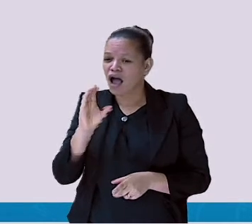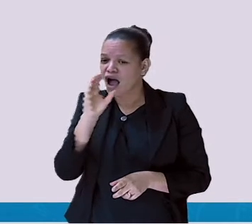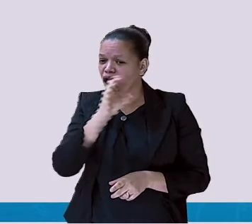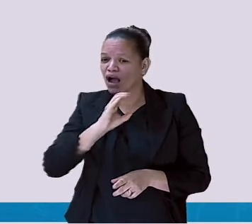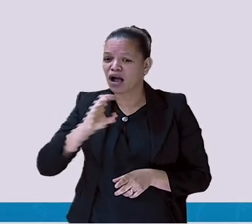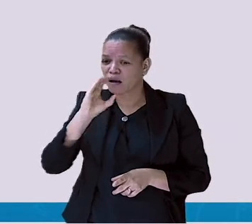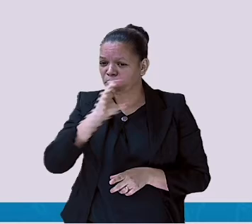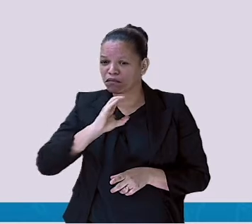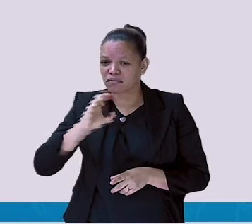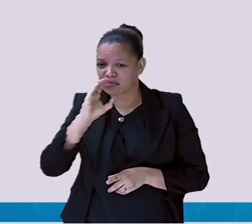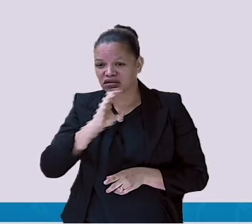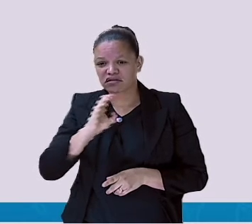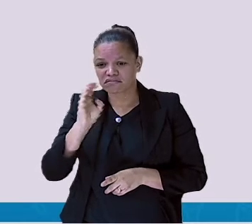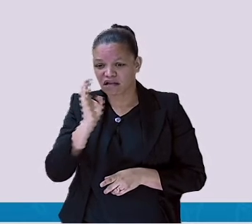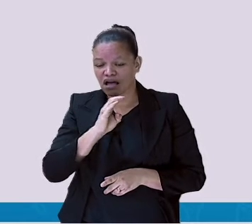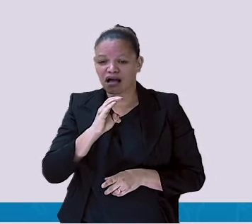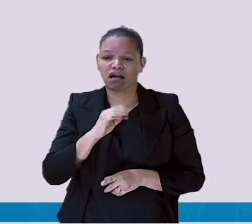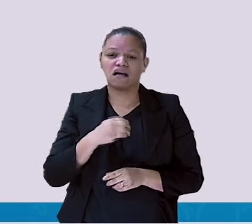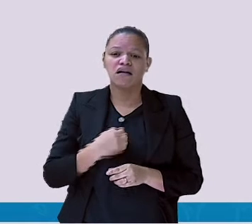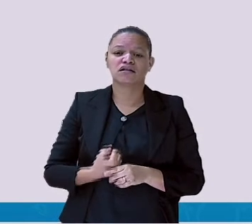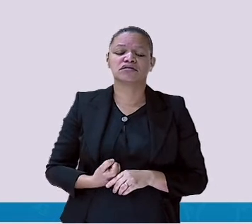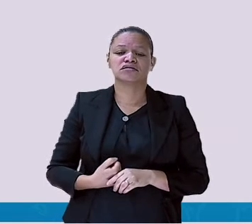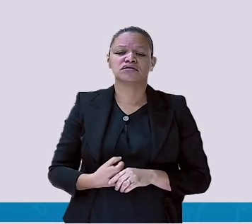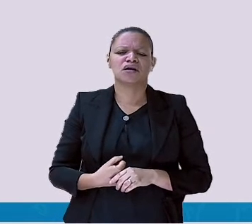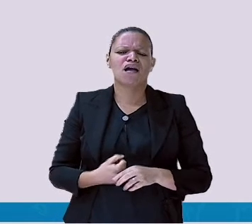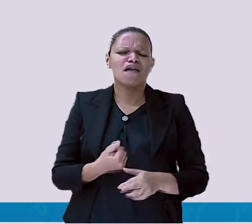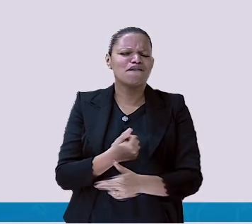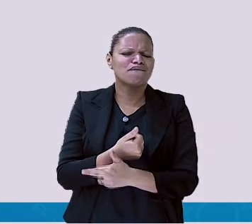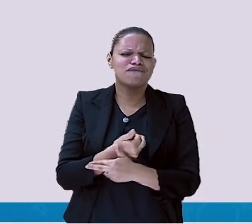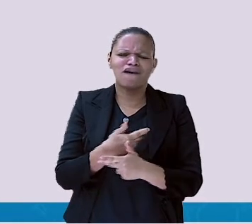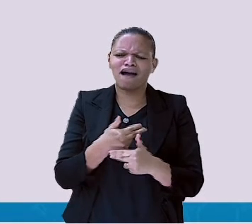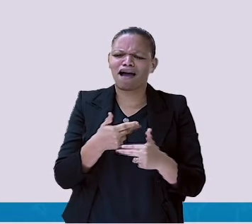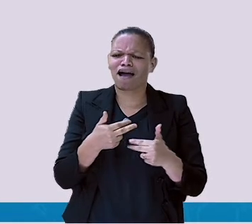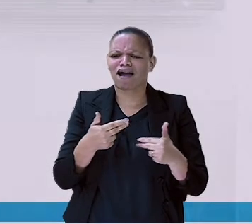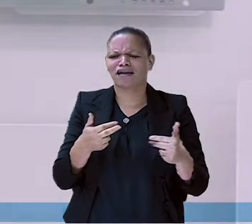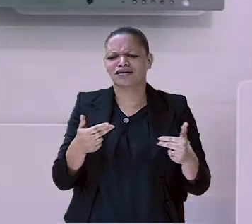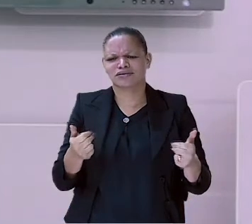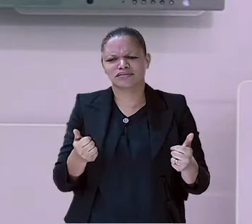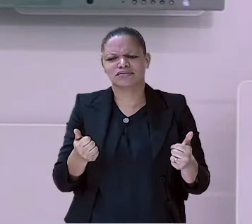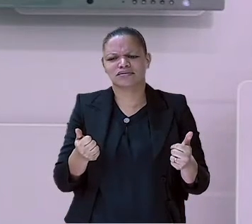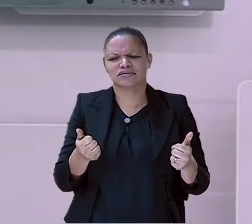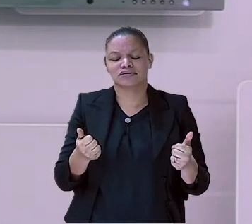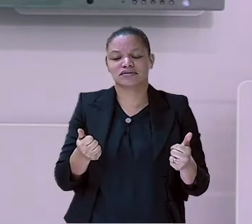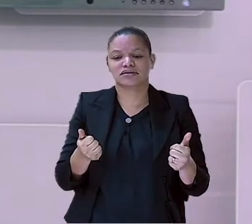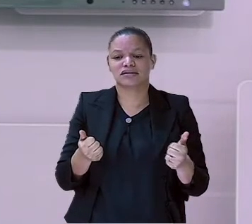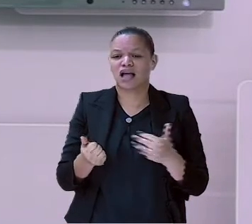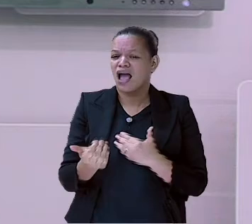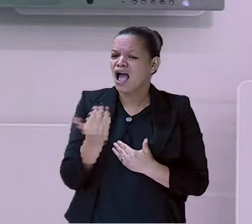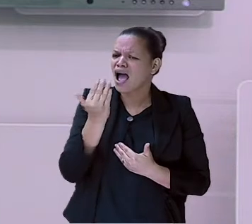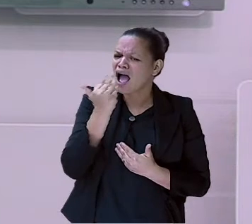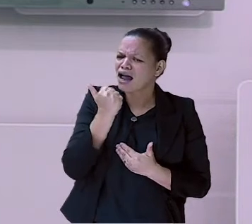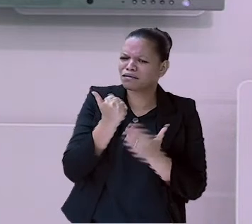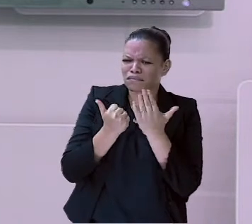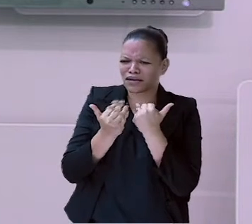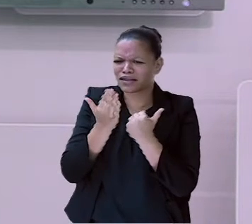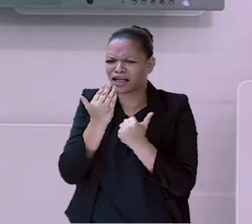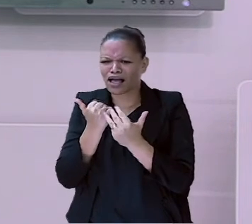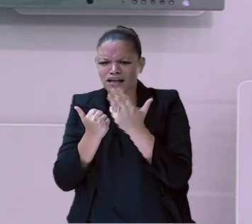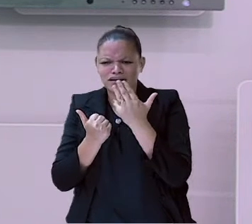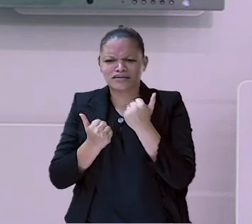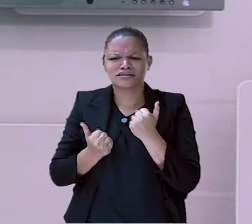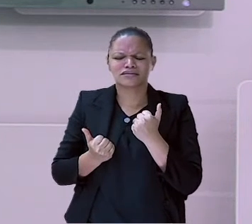food, né? É aqueles salgadinhos, sempre se alimentar de um determinado nutriente, nunca